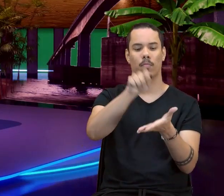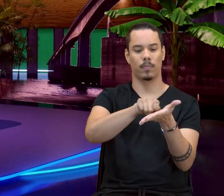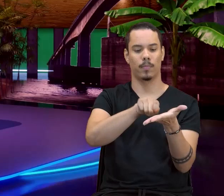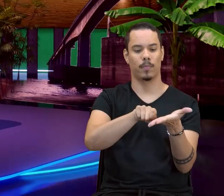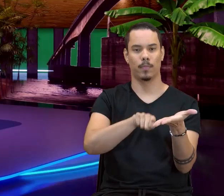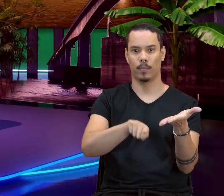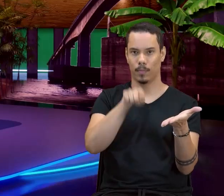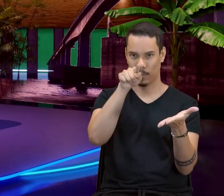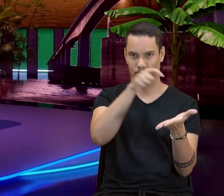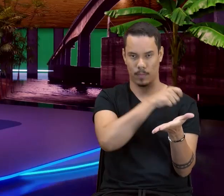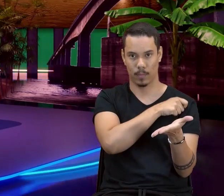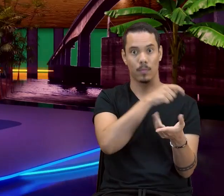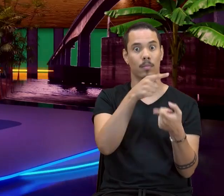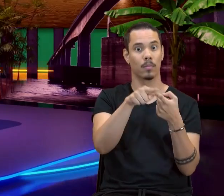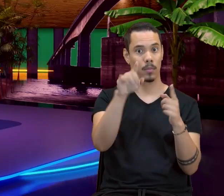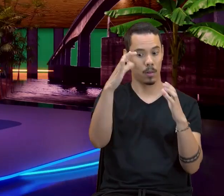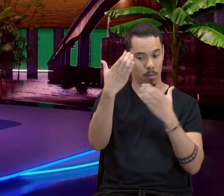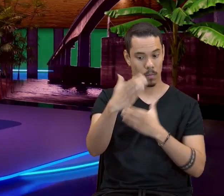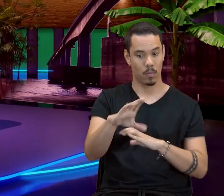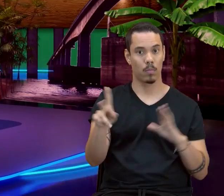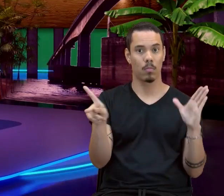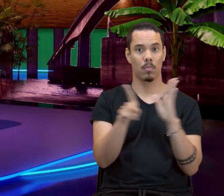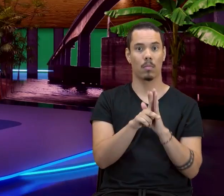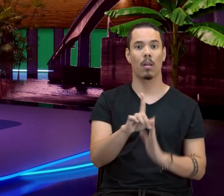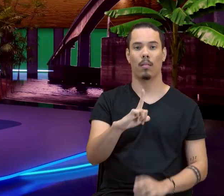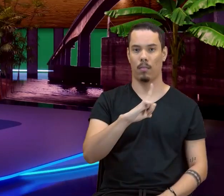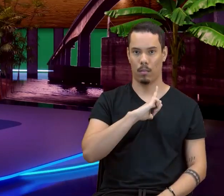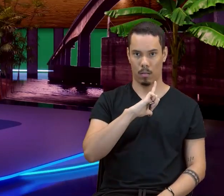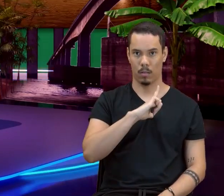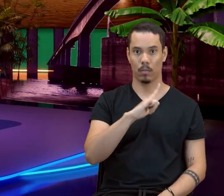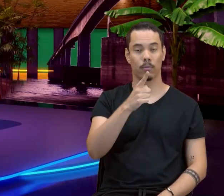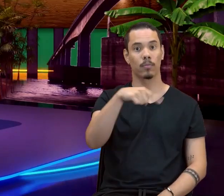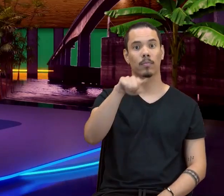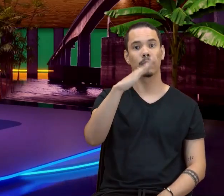isso aí é até questão de concurso, para ele saber